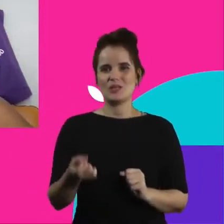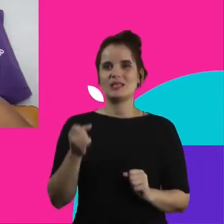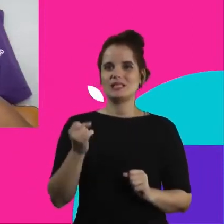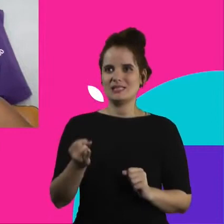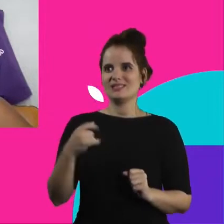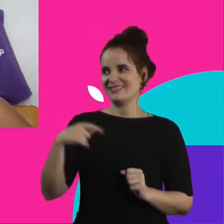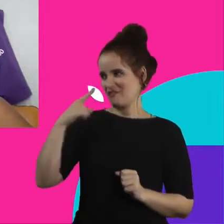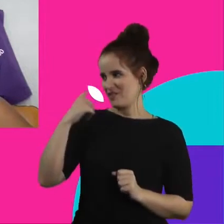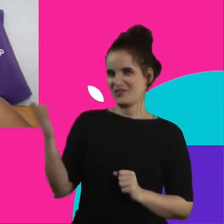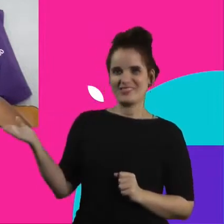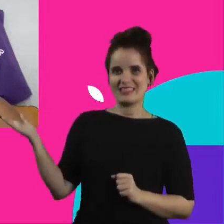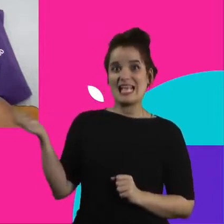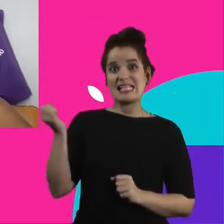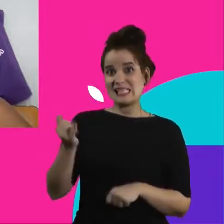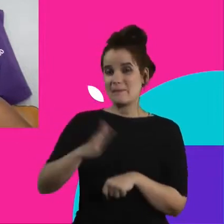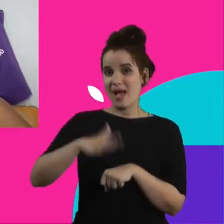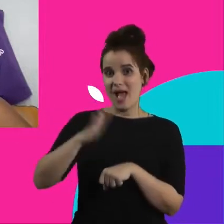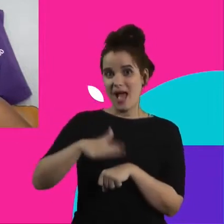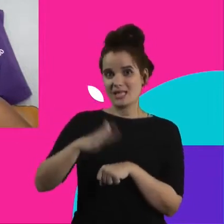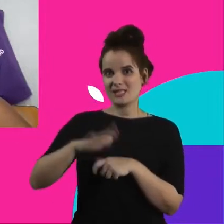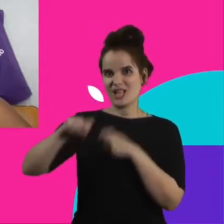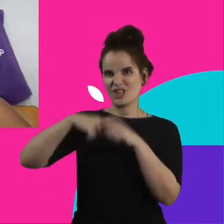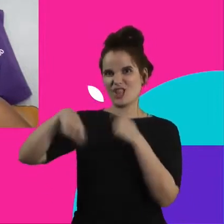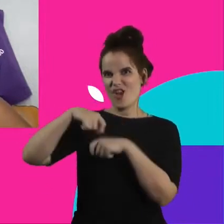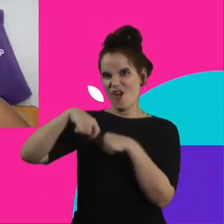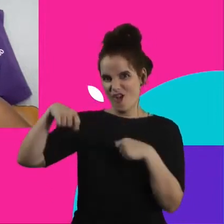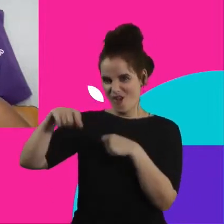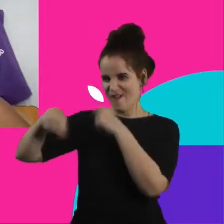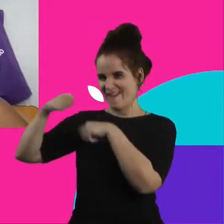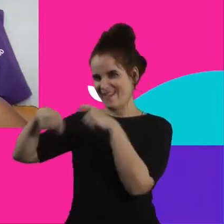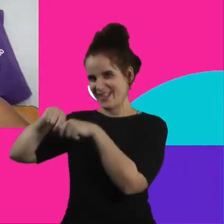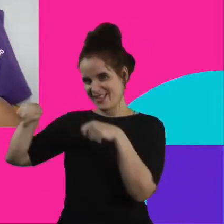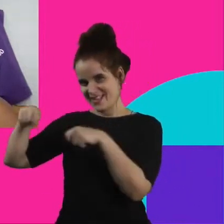cadeados tiverem aqui, né? Quanto mais uma rede tiver, mais